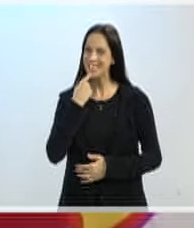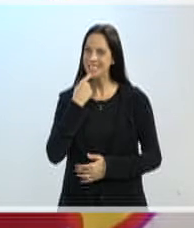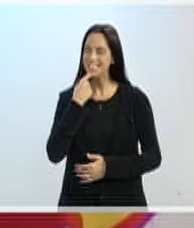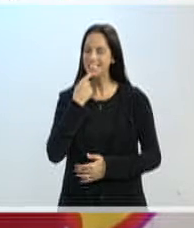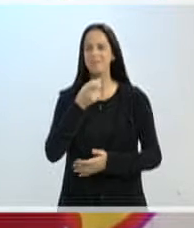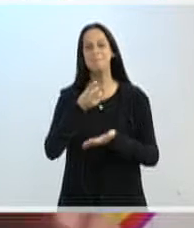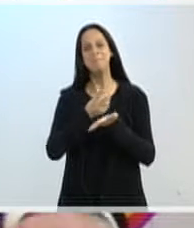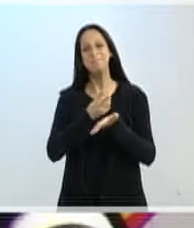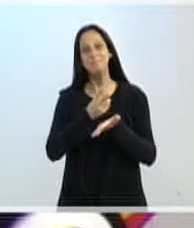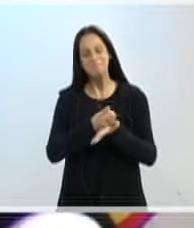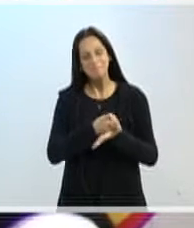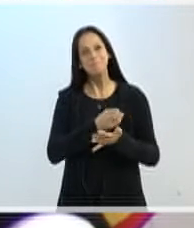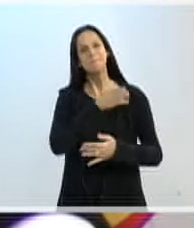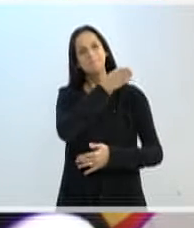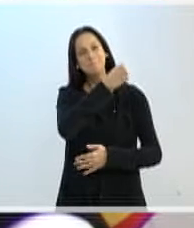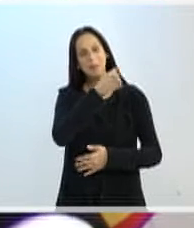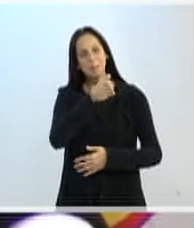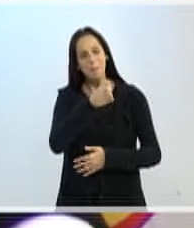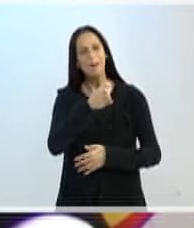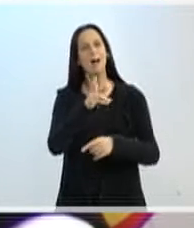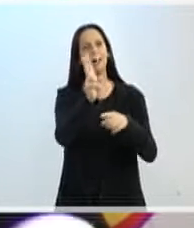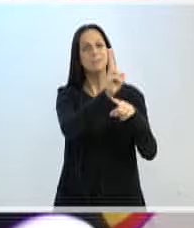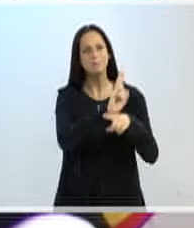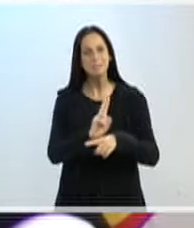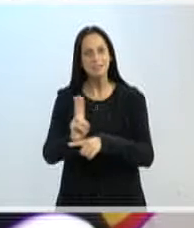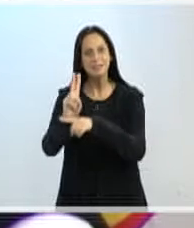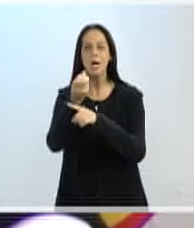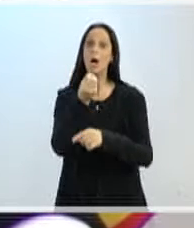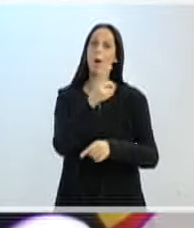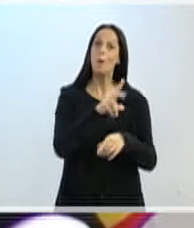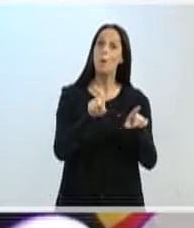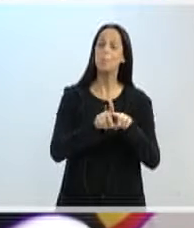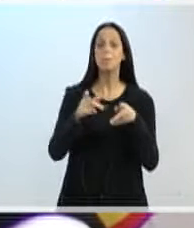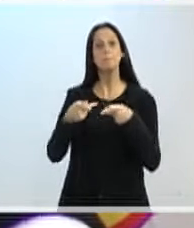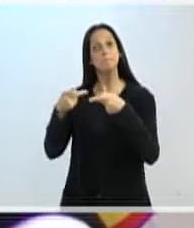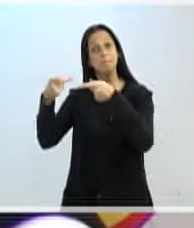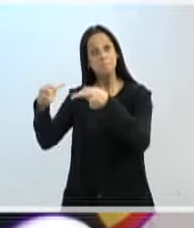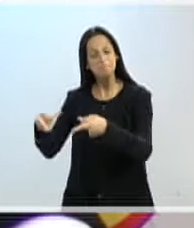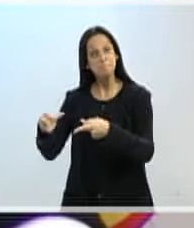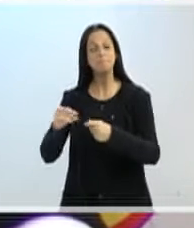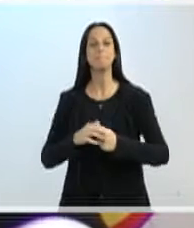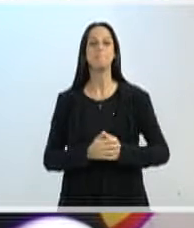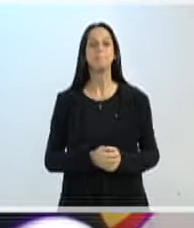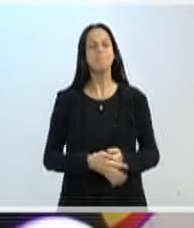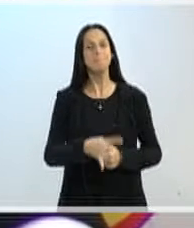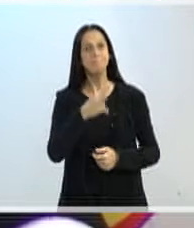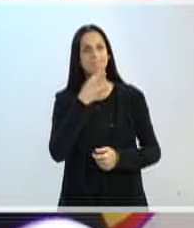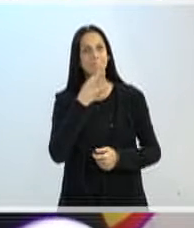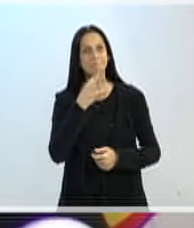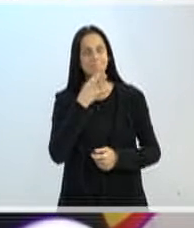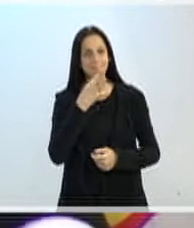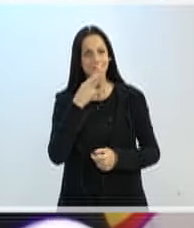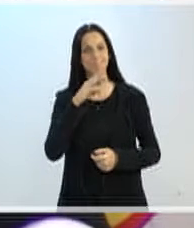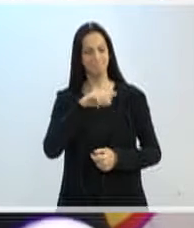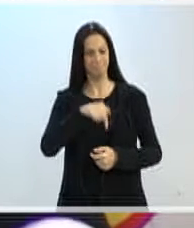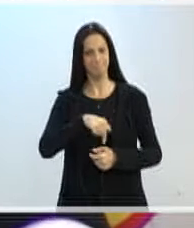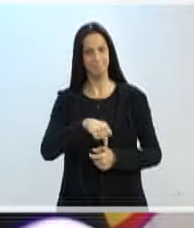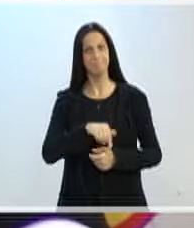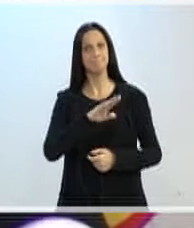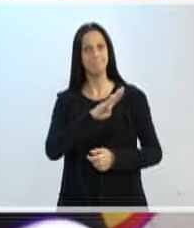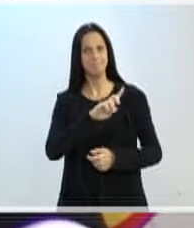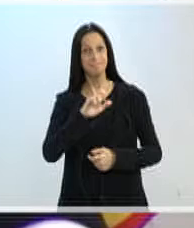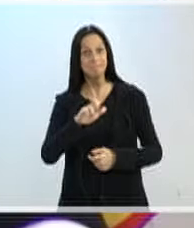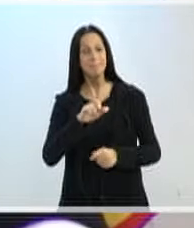cumprir a agenda de fiscalização, de visitas e conhecer cada canto dessa cidade, de todas